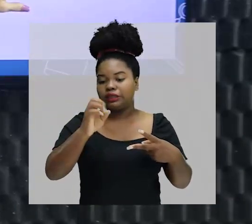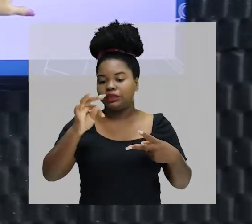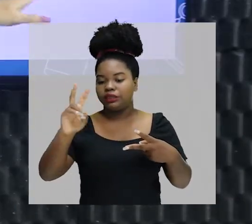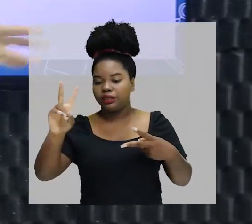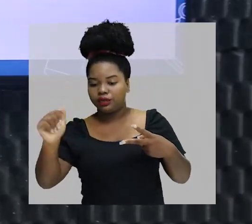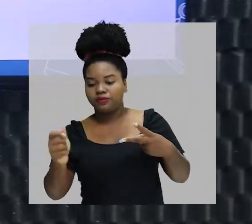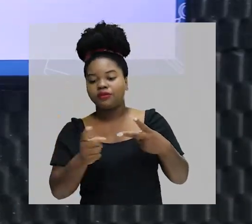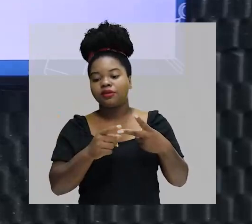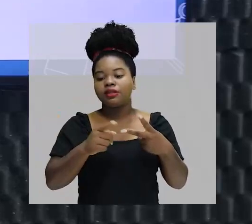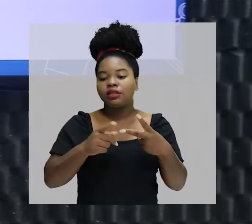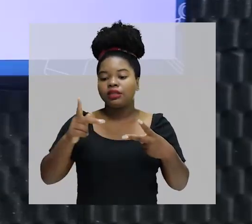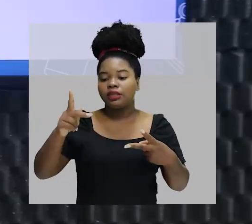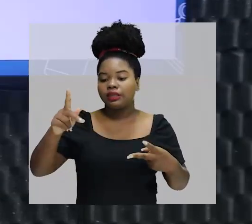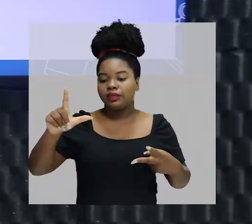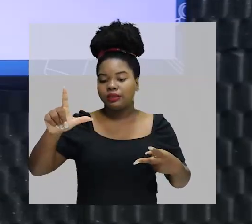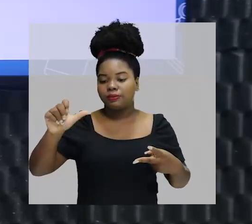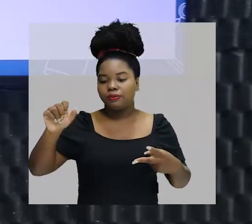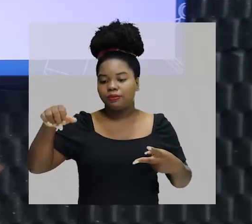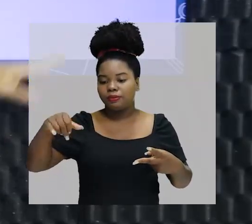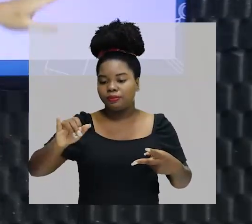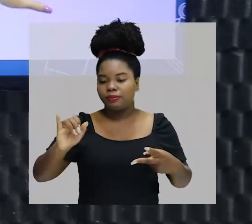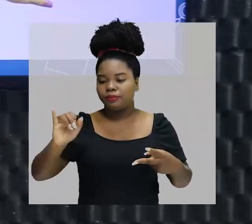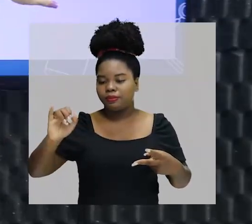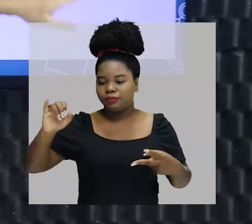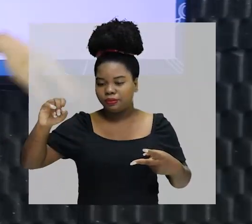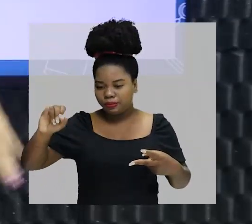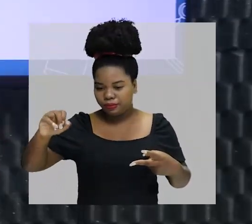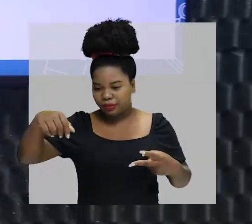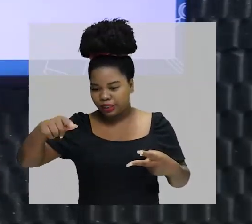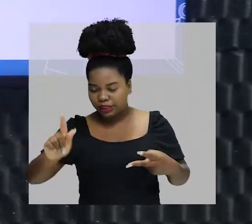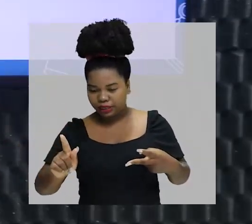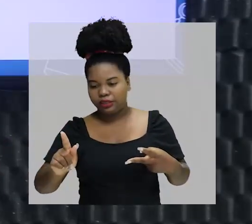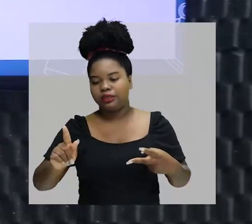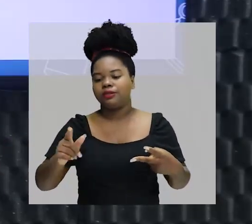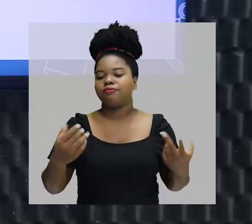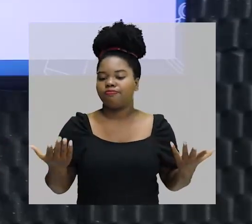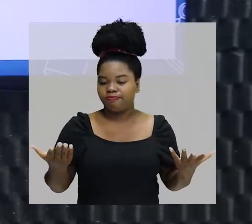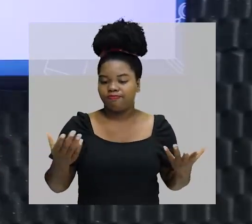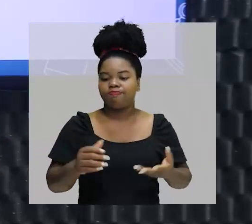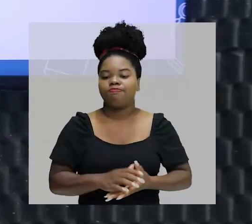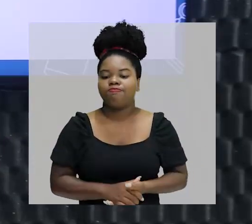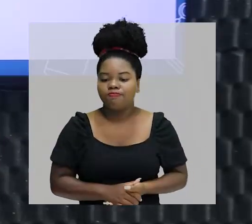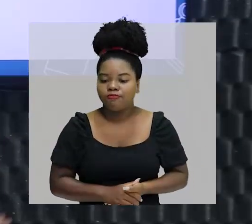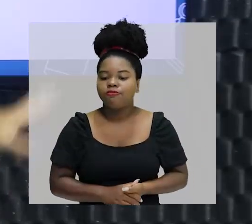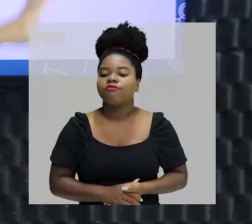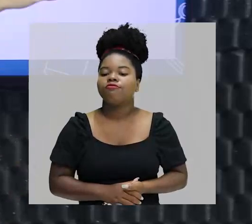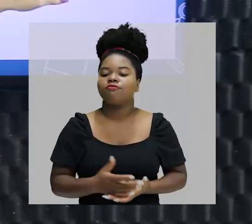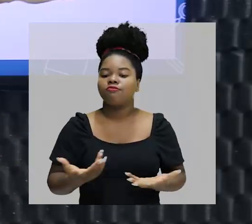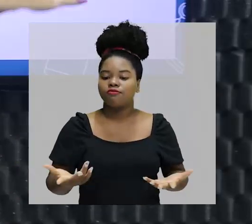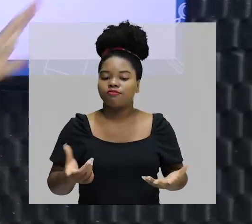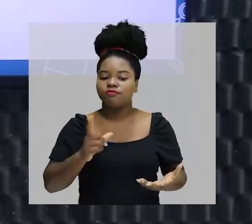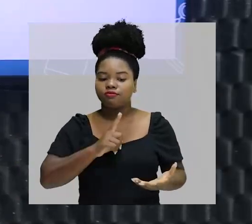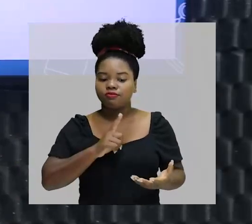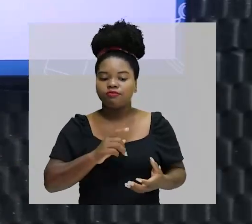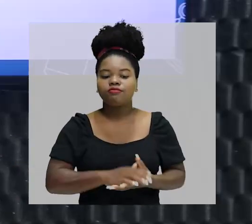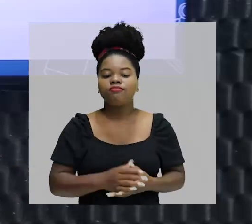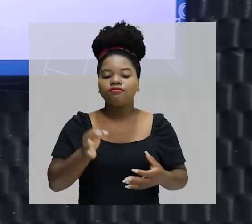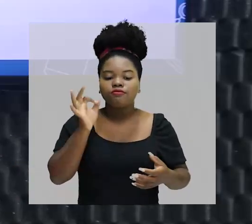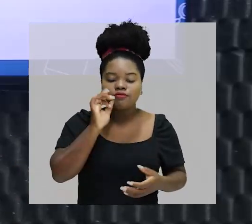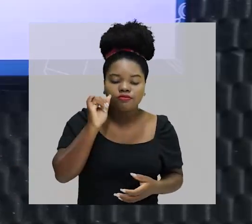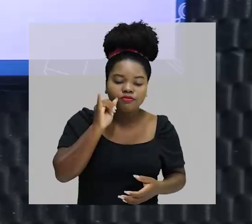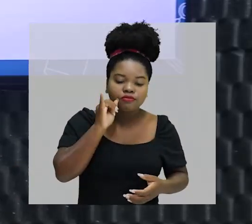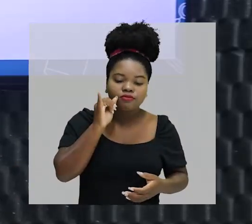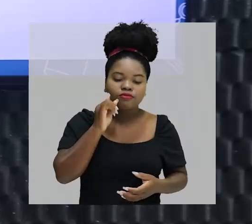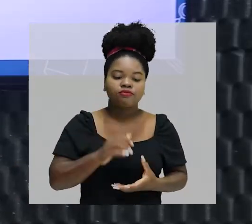e playing, tocando, tá? Porque o meu complemento era violão. Então, nesse caso, eu tenho um